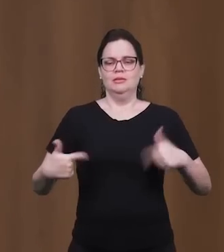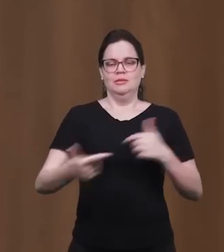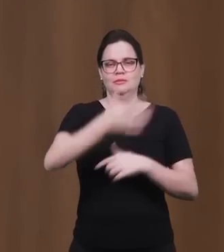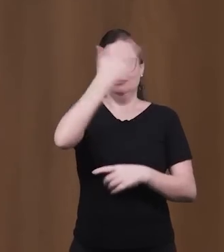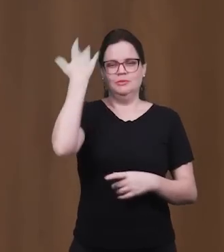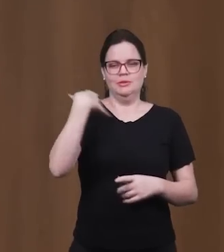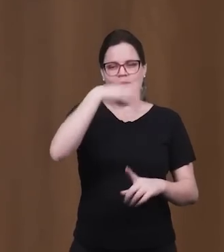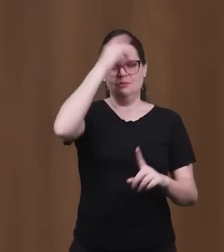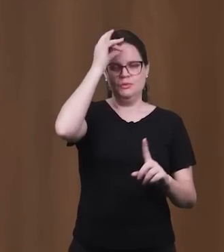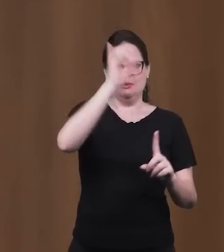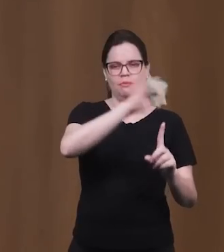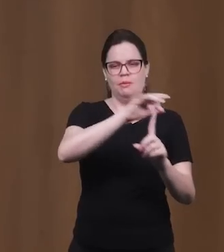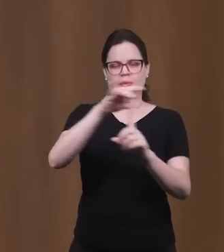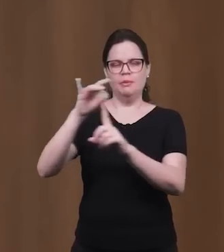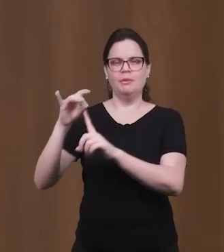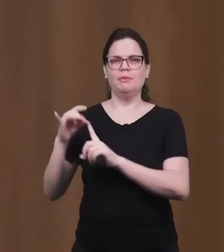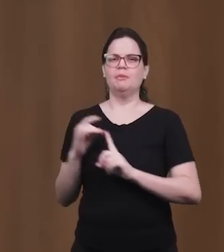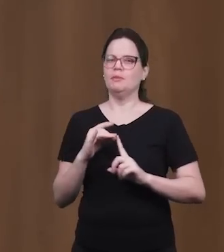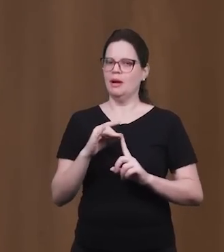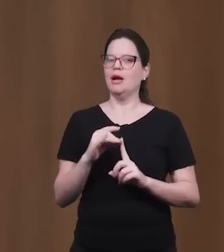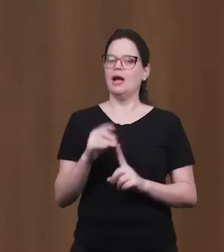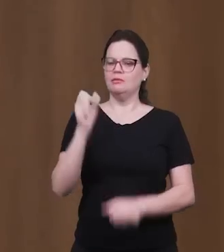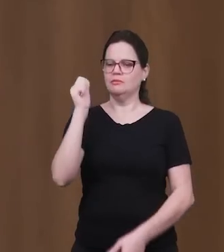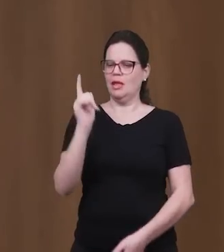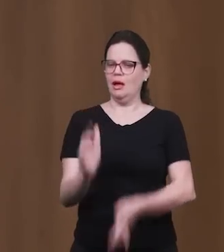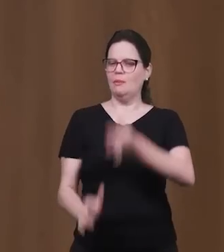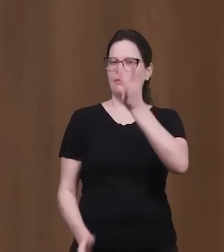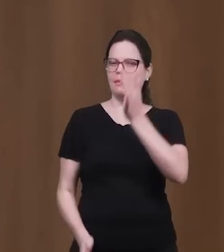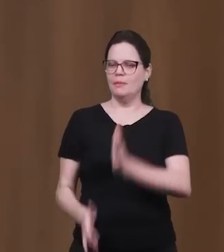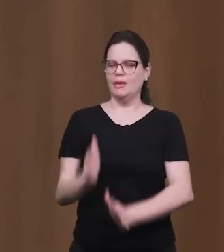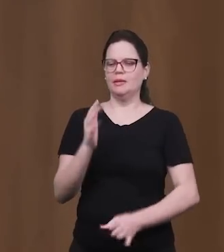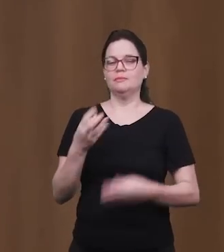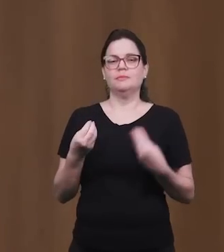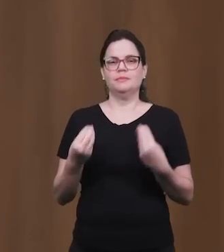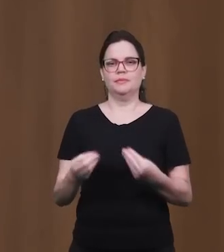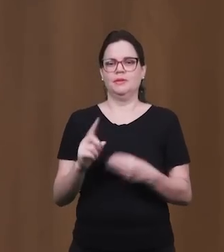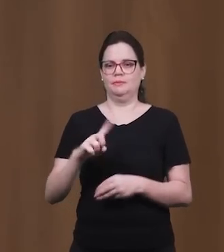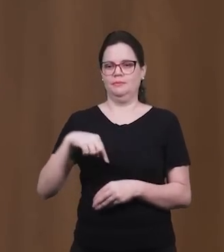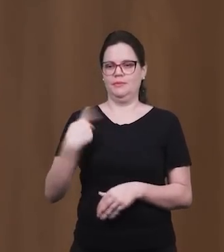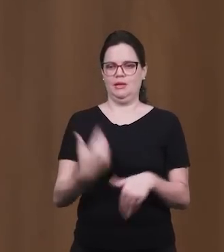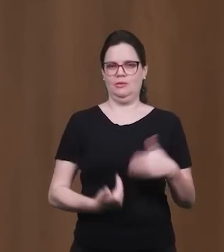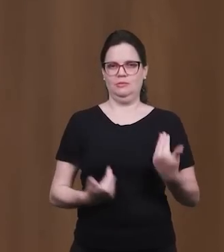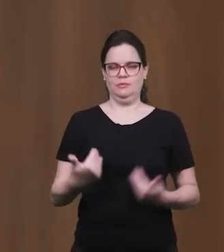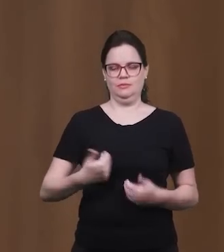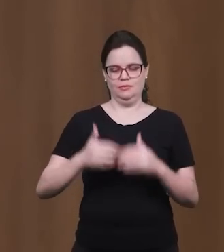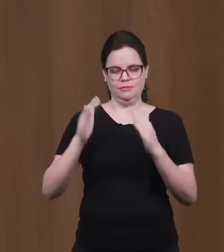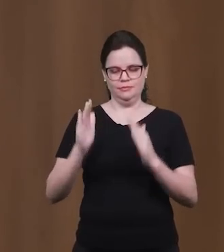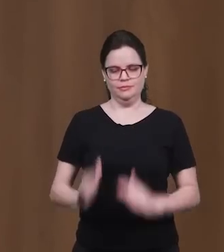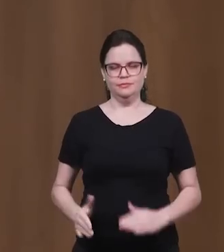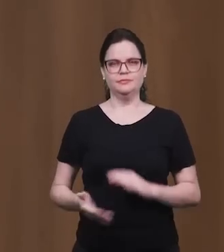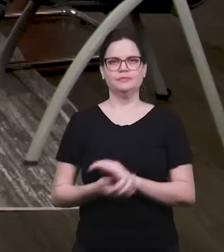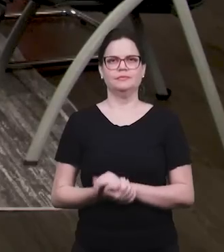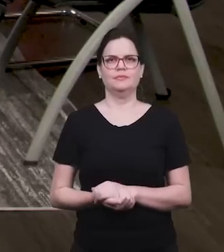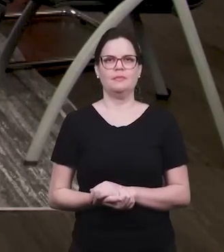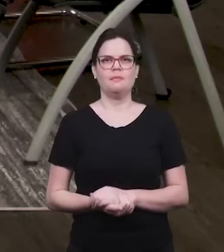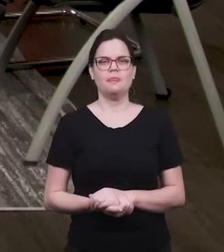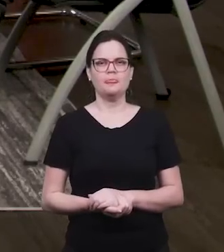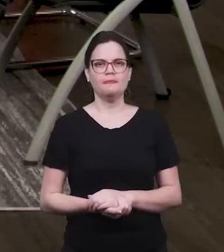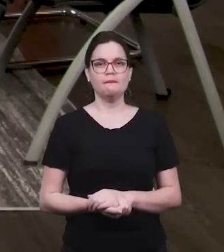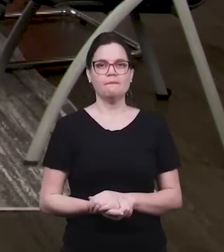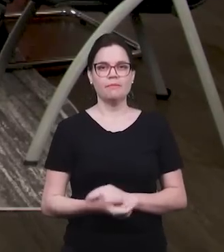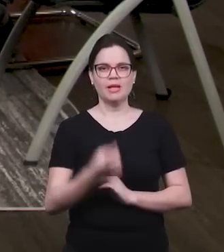do Espírito Santo, essa segunda manifestação, grande manifestação, é apenas para a igreja fiel.